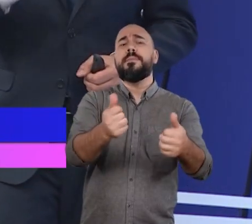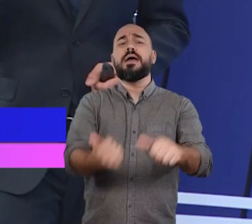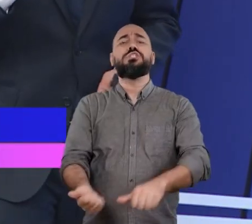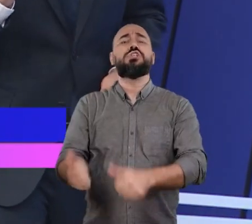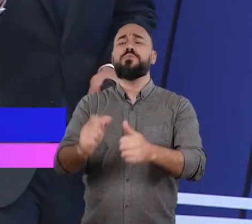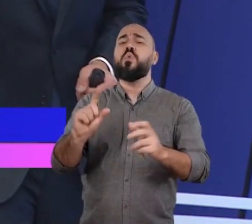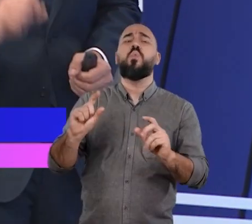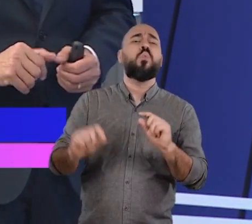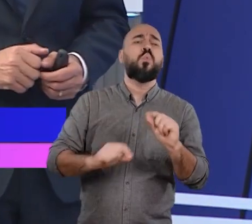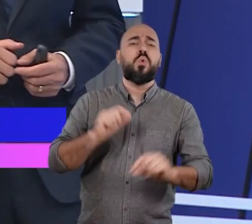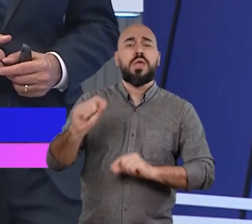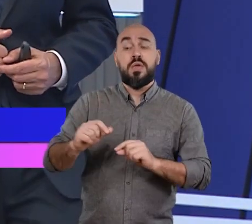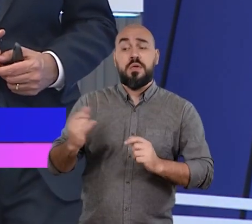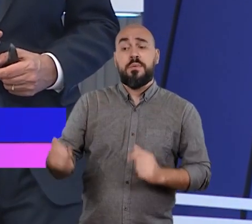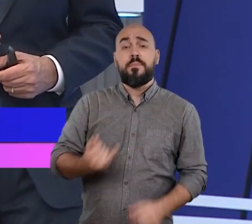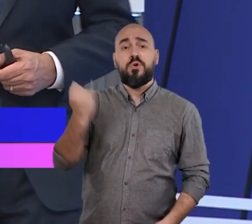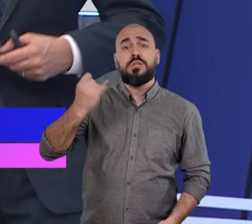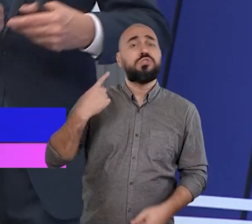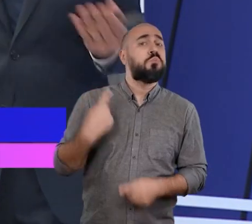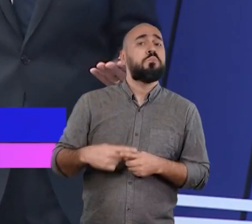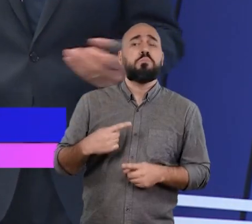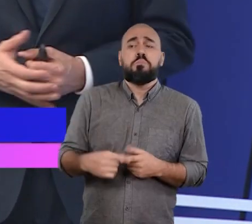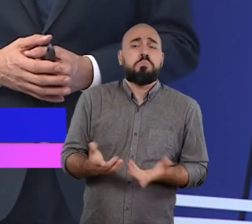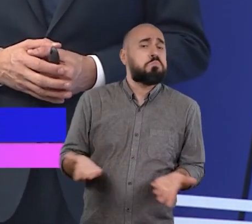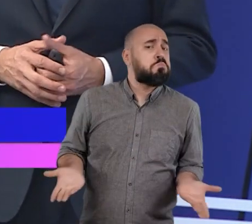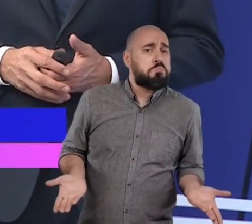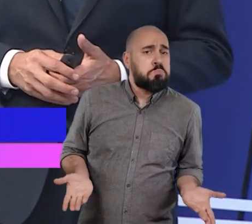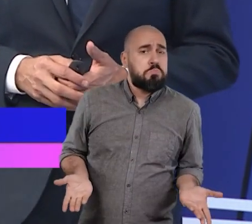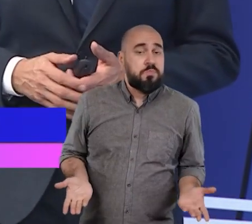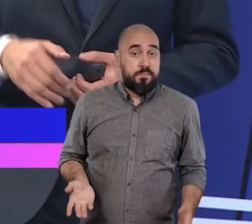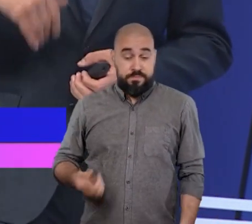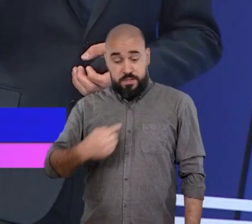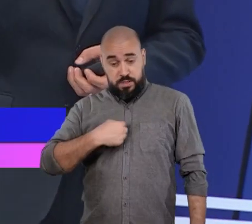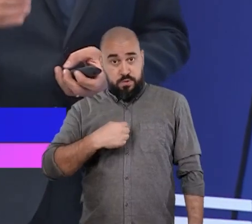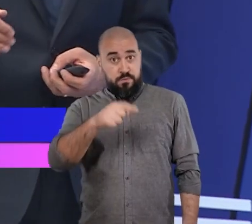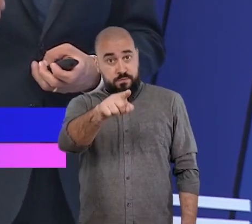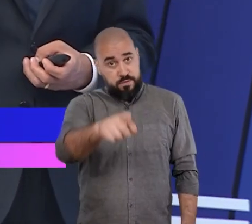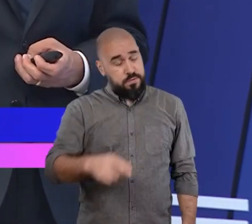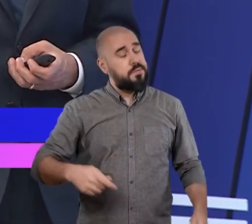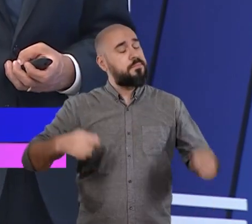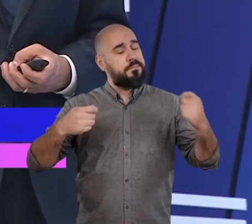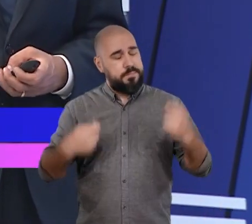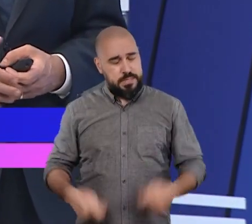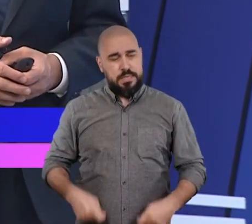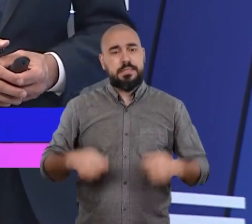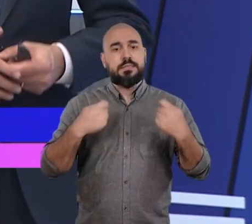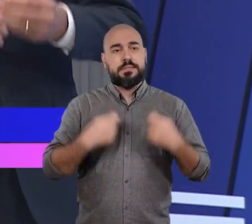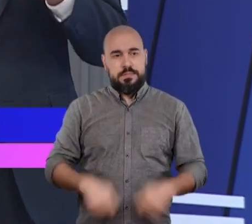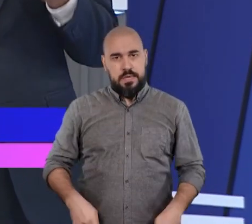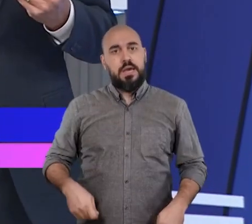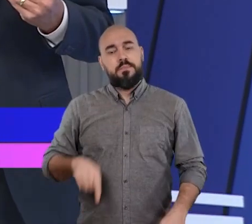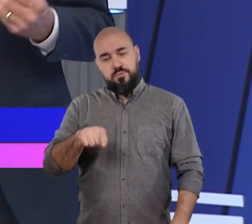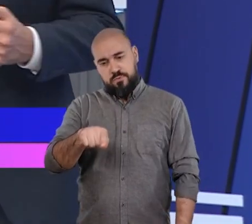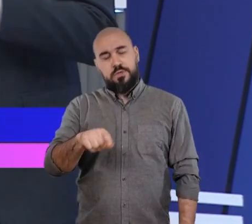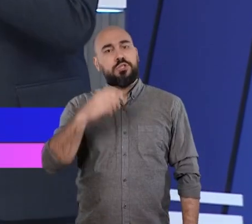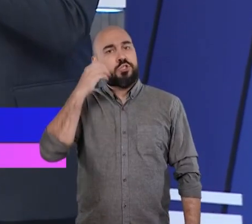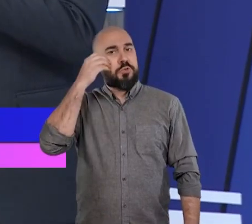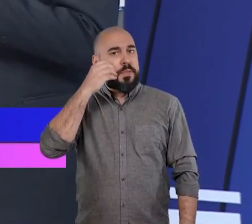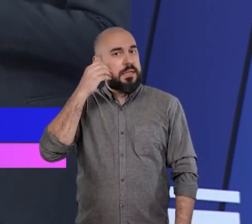e a importância do batismo. Porque eu e você precisamos passar por